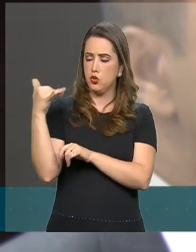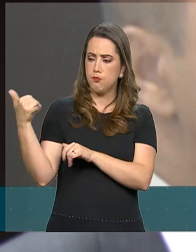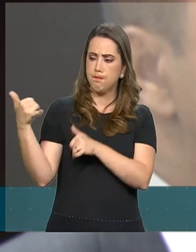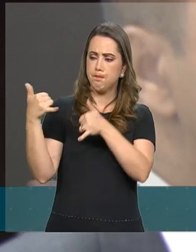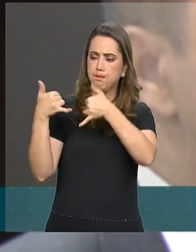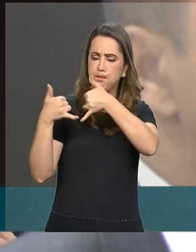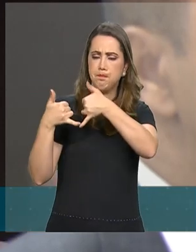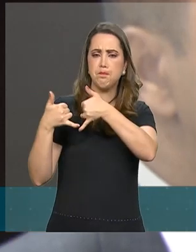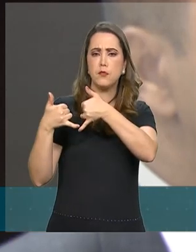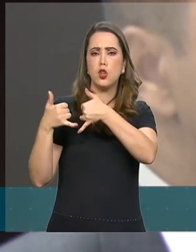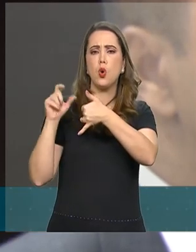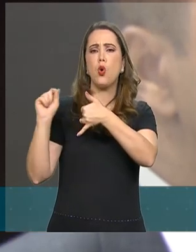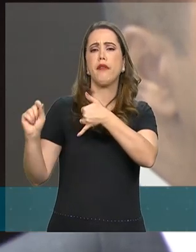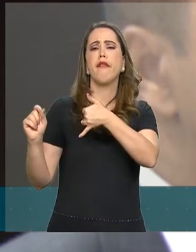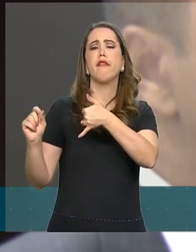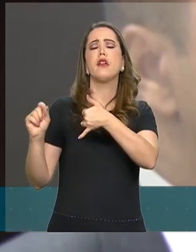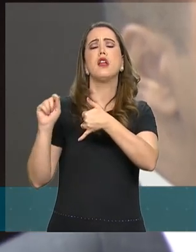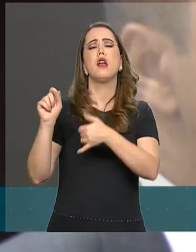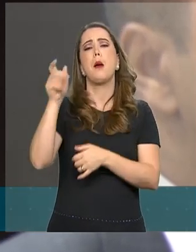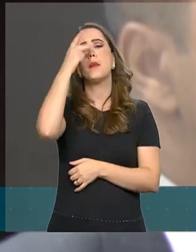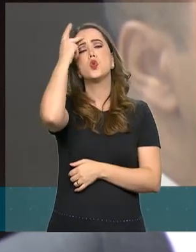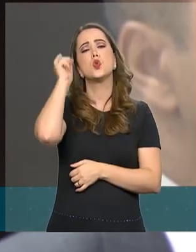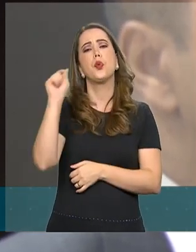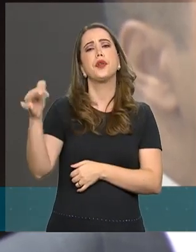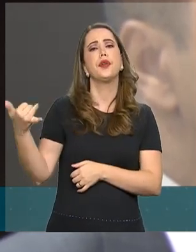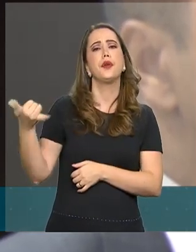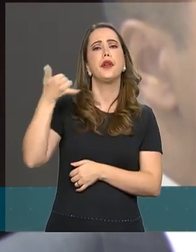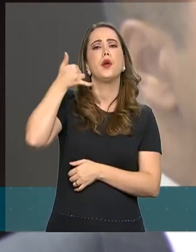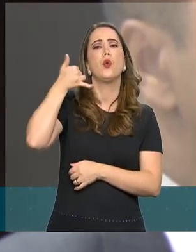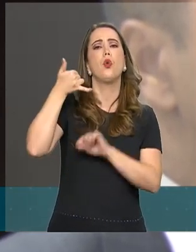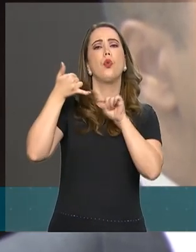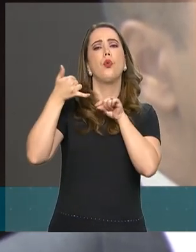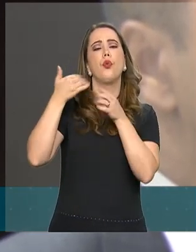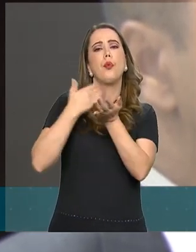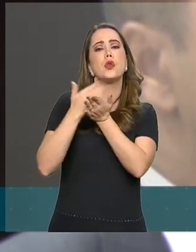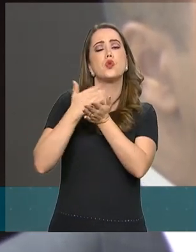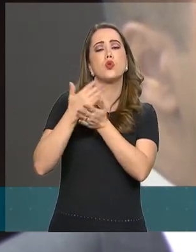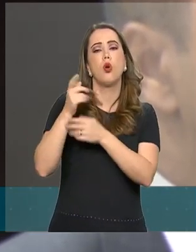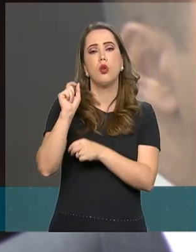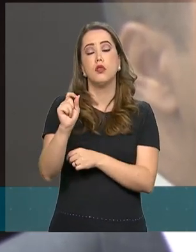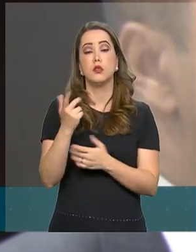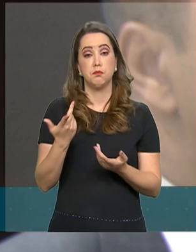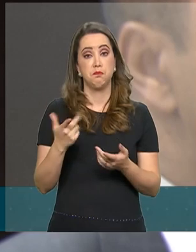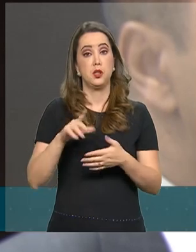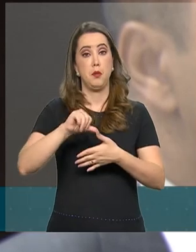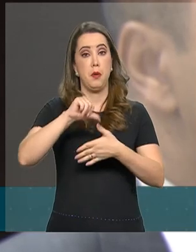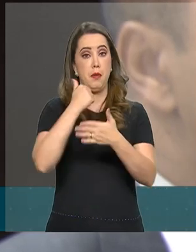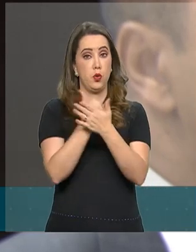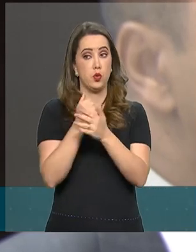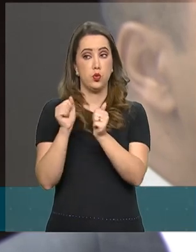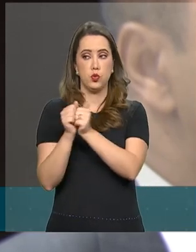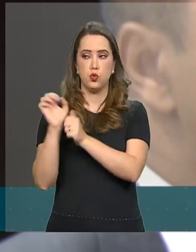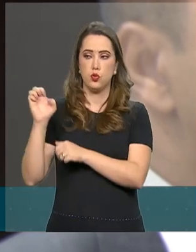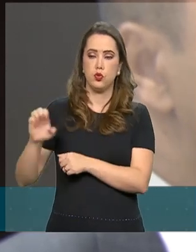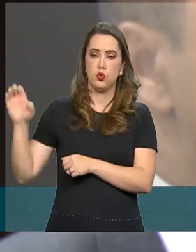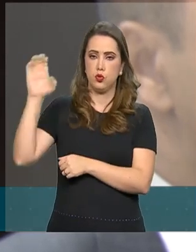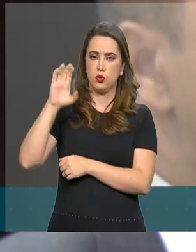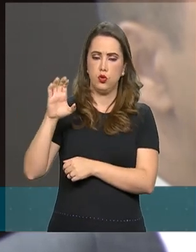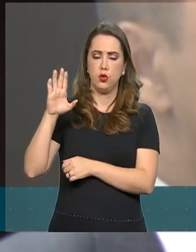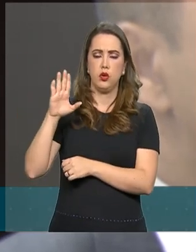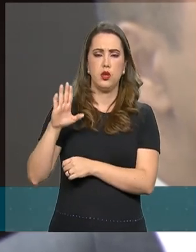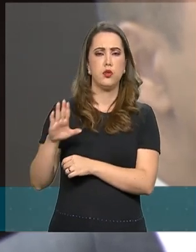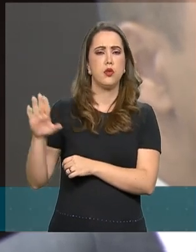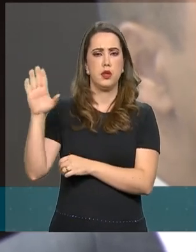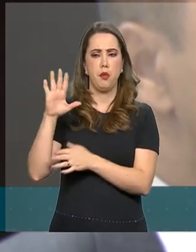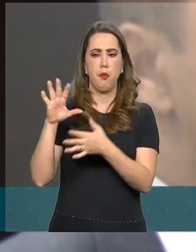contato né de quem partiu esta decisão e se a questão da cor do mercosul e união européia chegou a ser tratada e eu